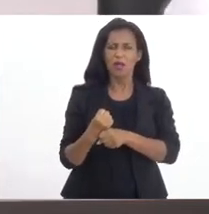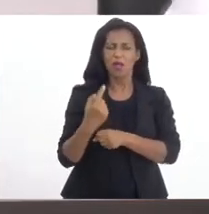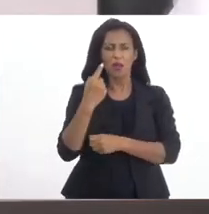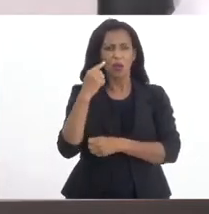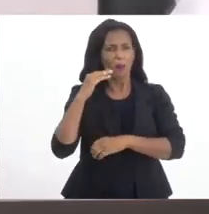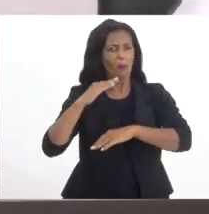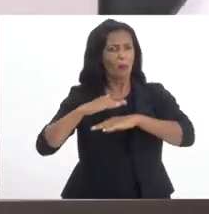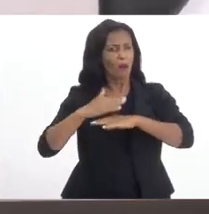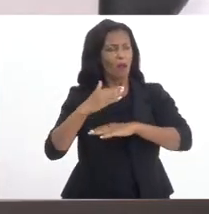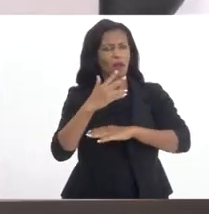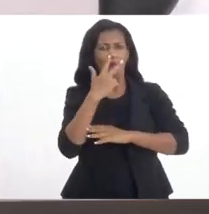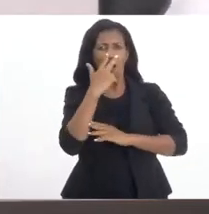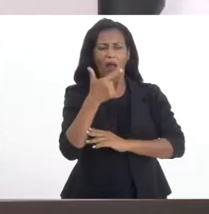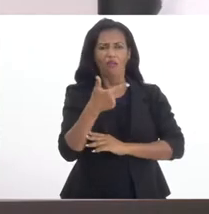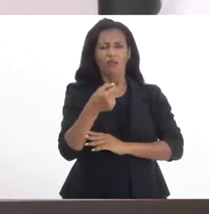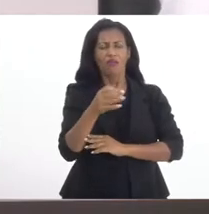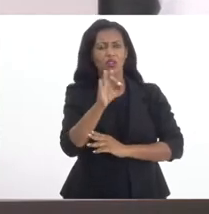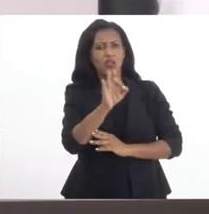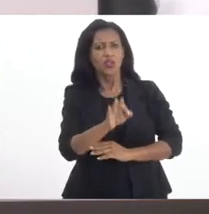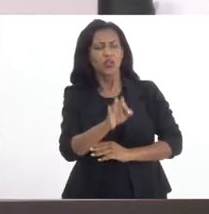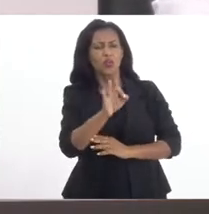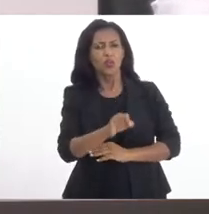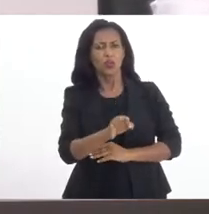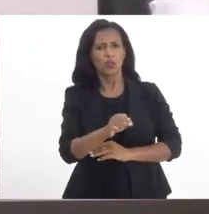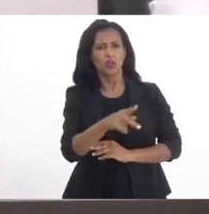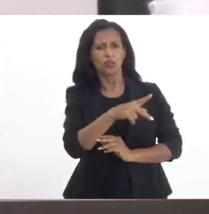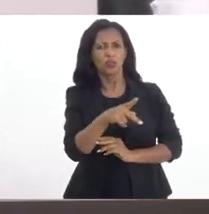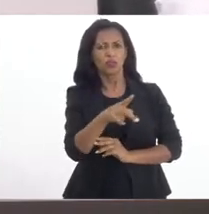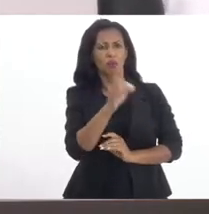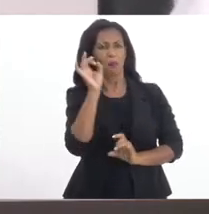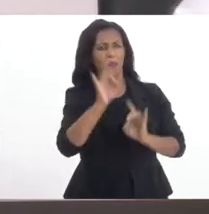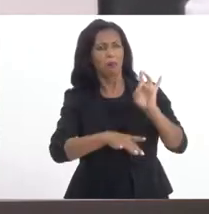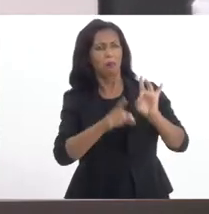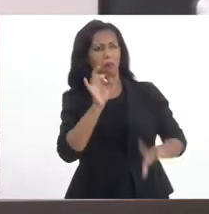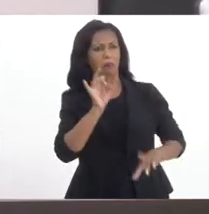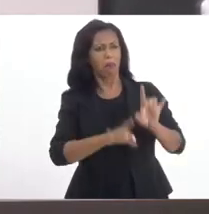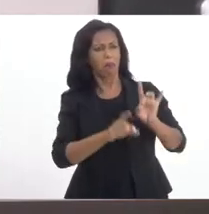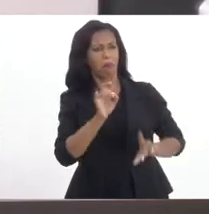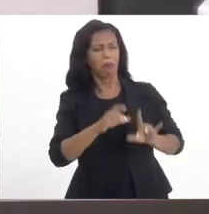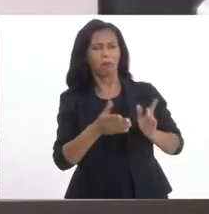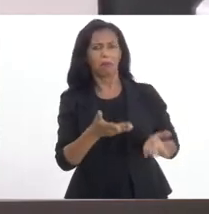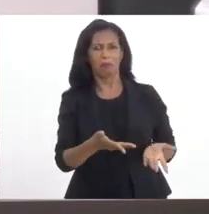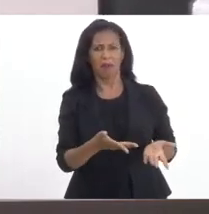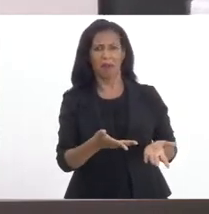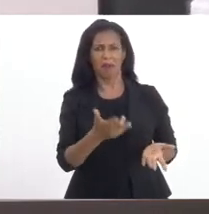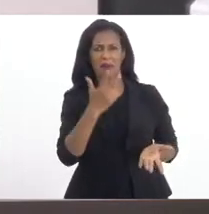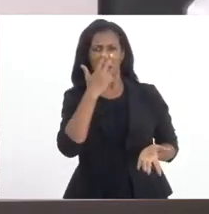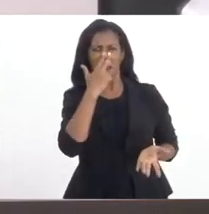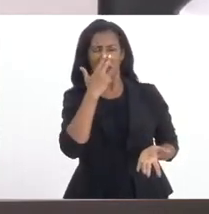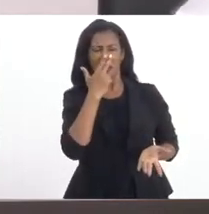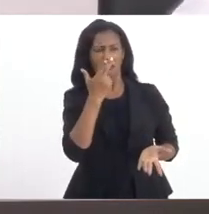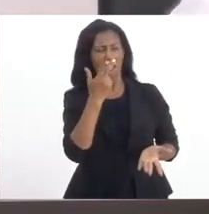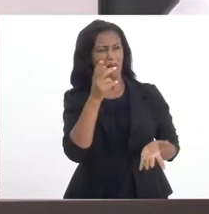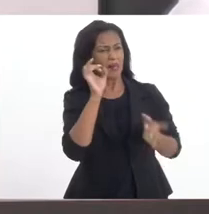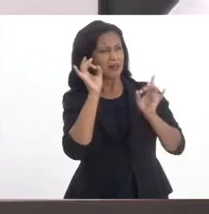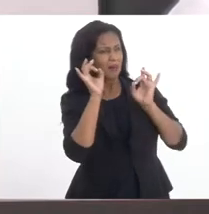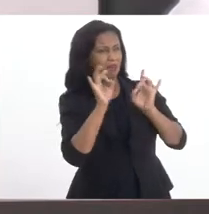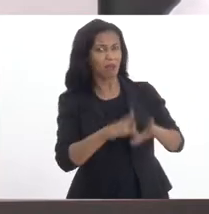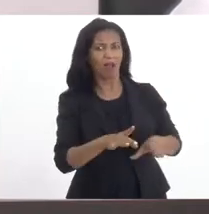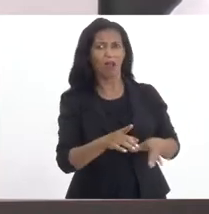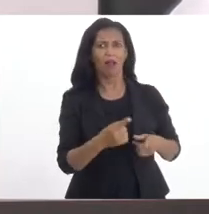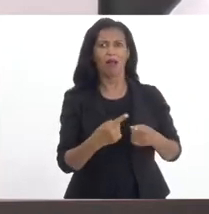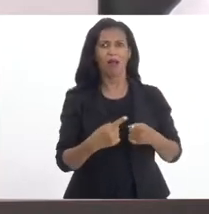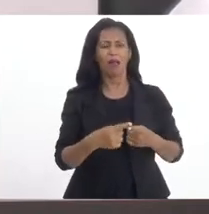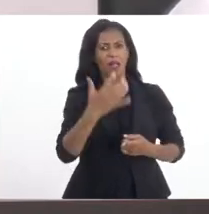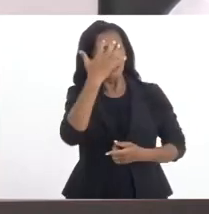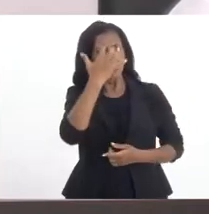dos professores se exoneraram, configurando o que a gente considera uma fuga de cérebros no estado do Rio de Janeiro, porque